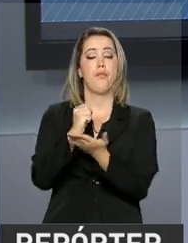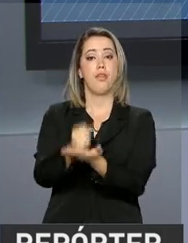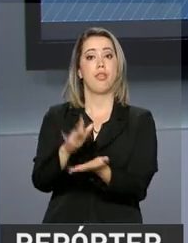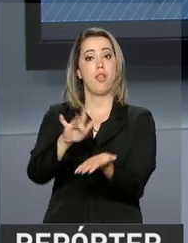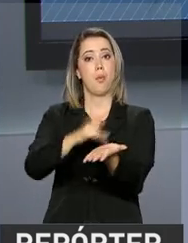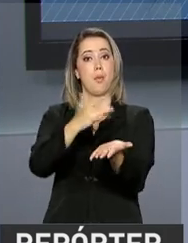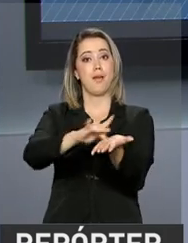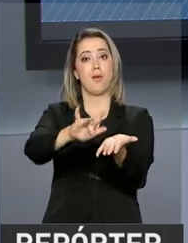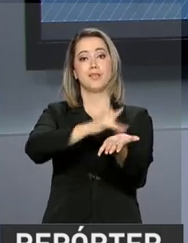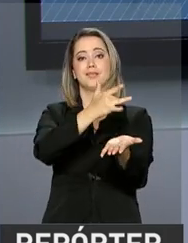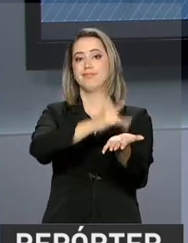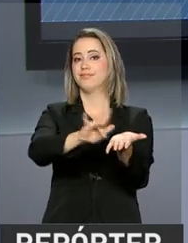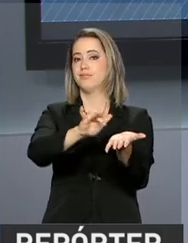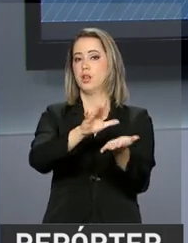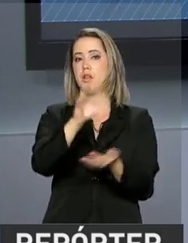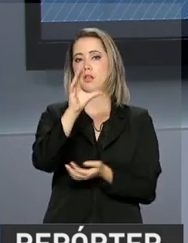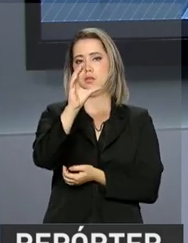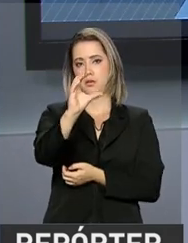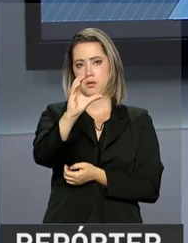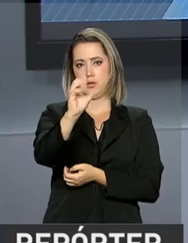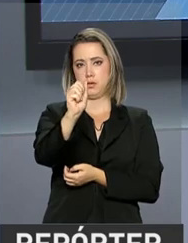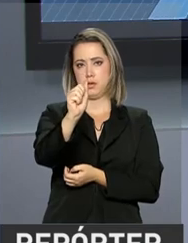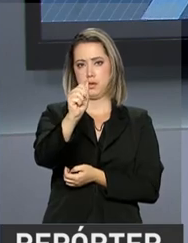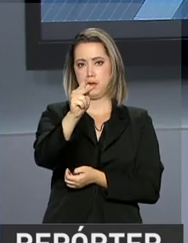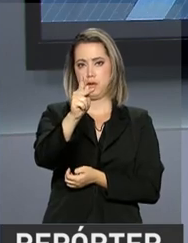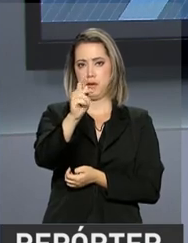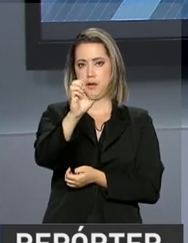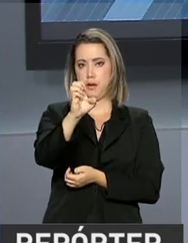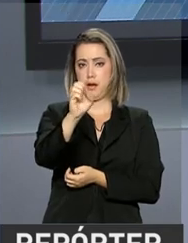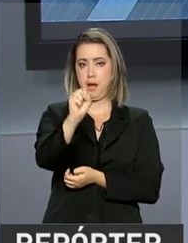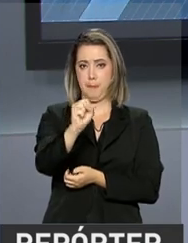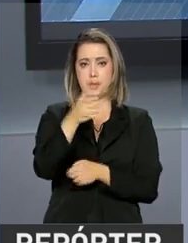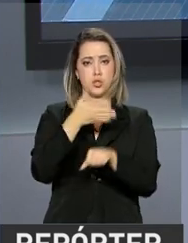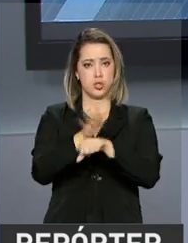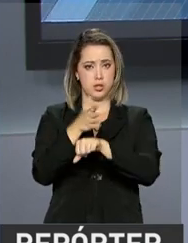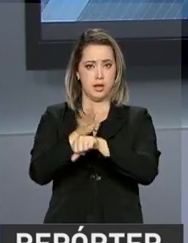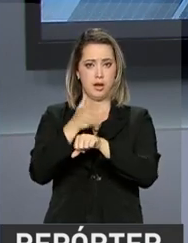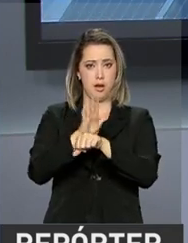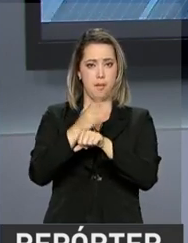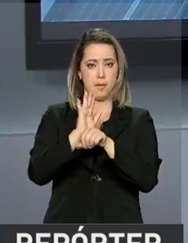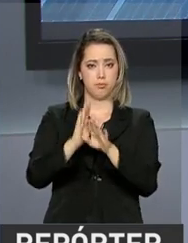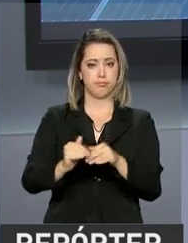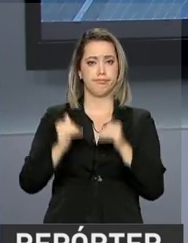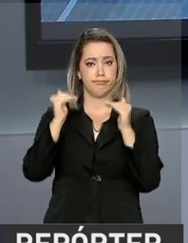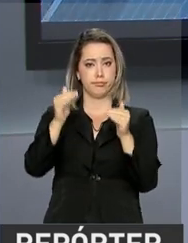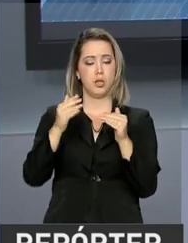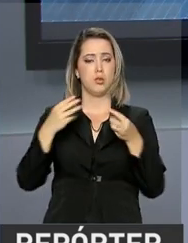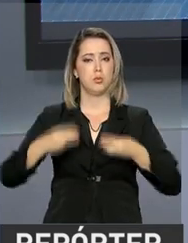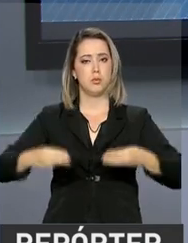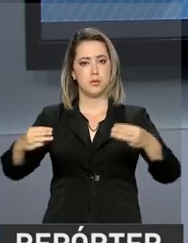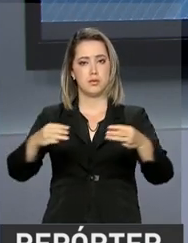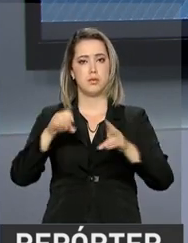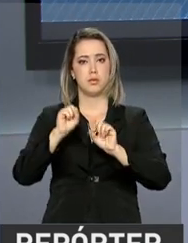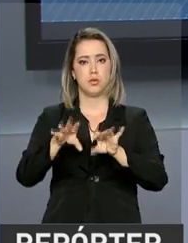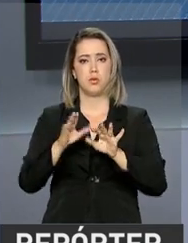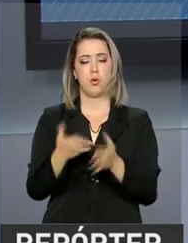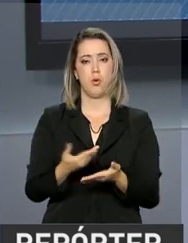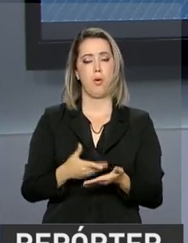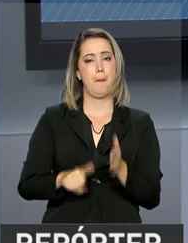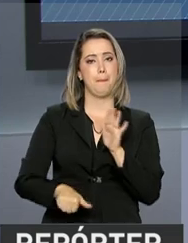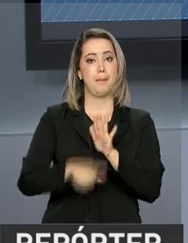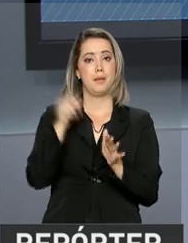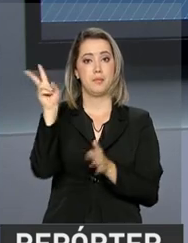a Caps coordenação de aperfeiçoamento de pessoal de nível superior do Ministério da Educação disponibilizou a primeira